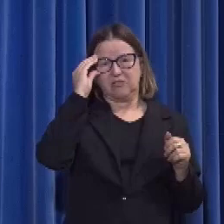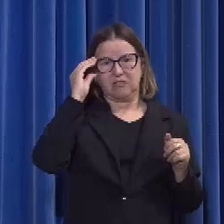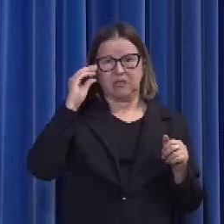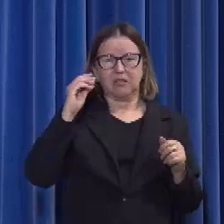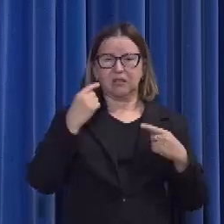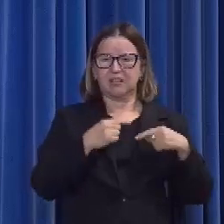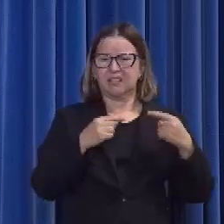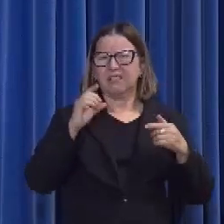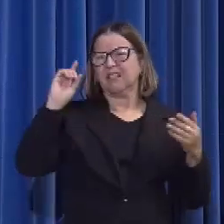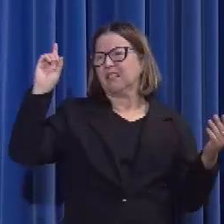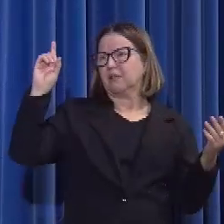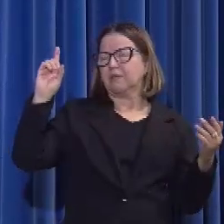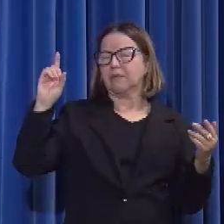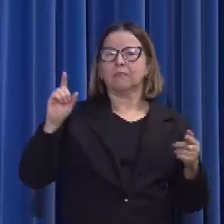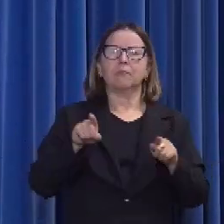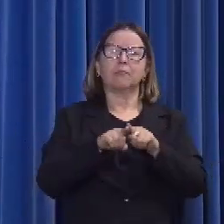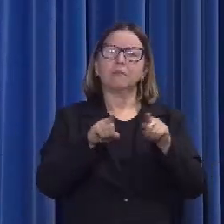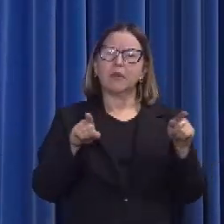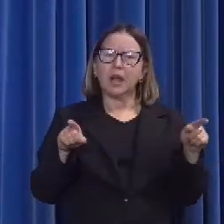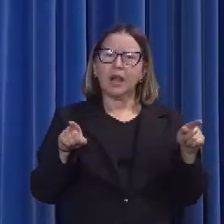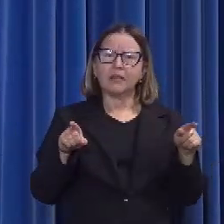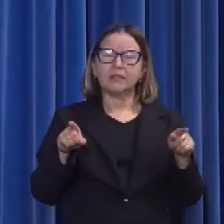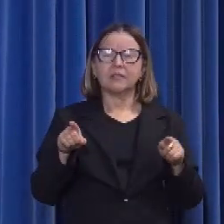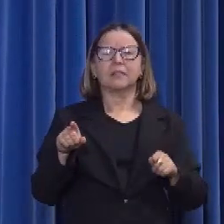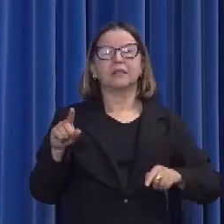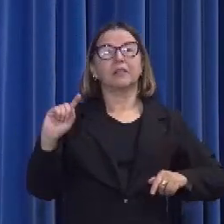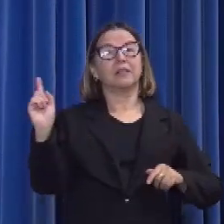temos uma vida de oração.